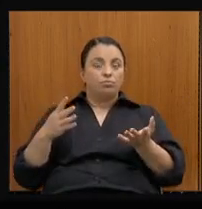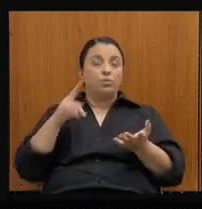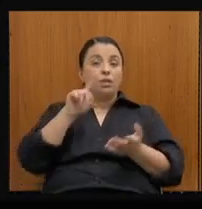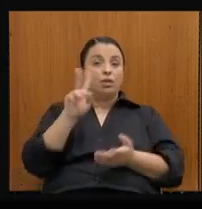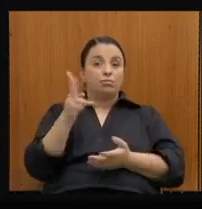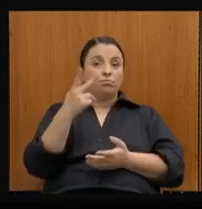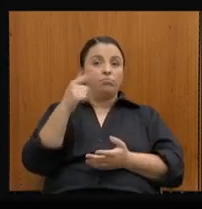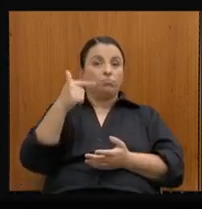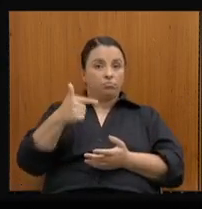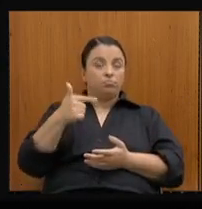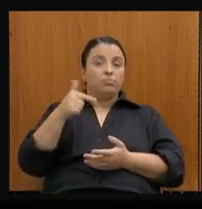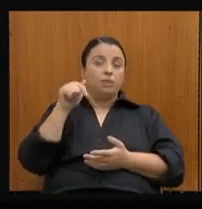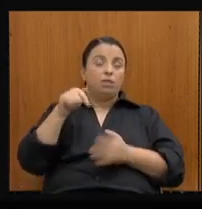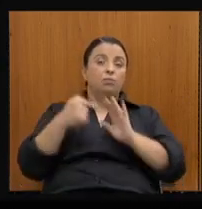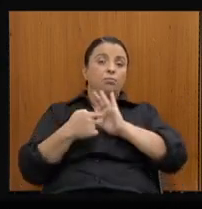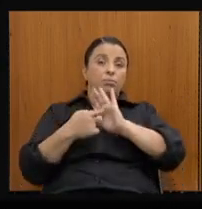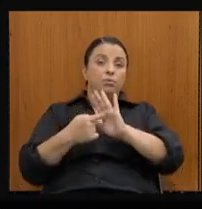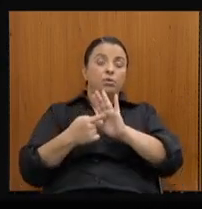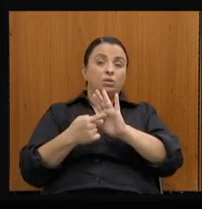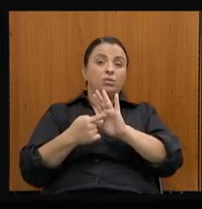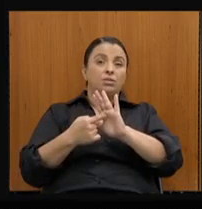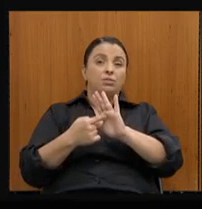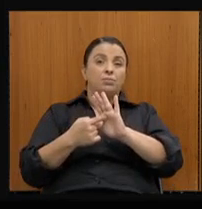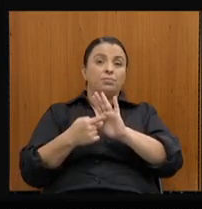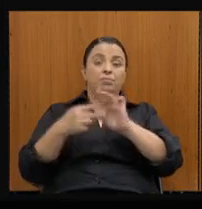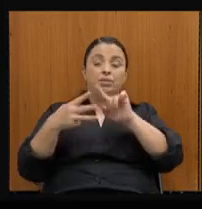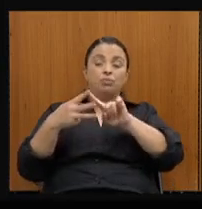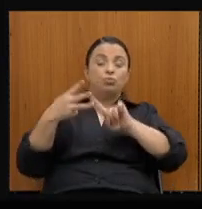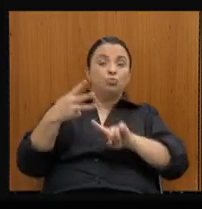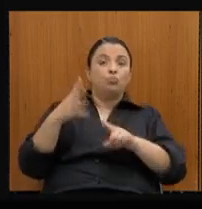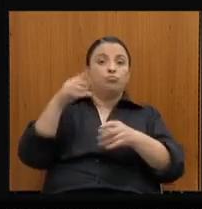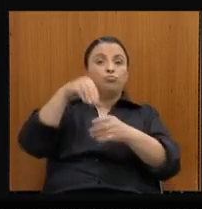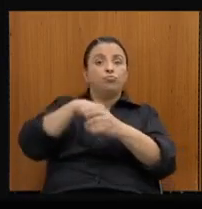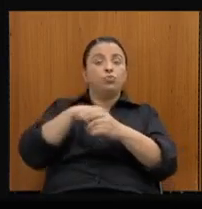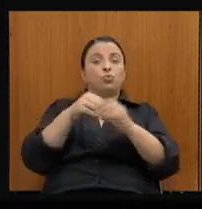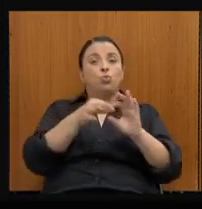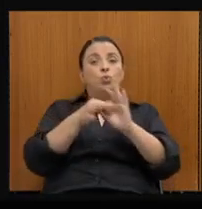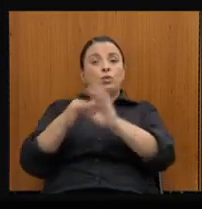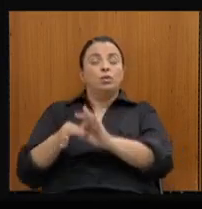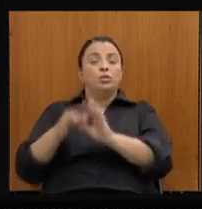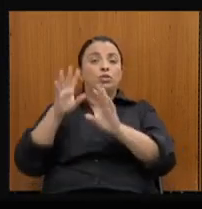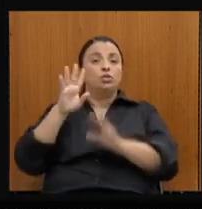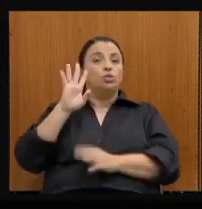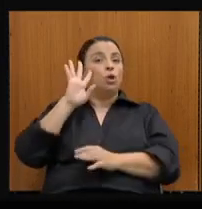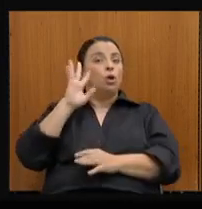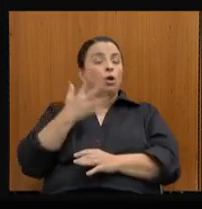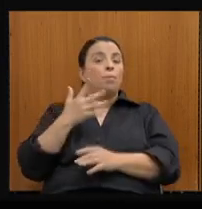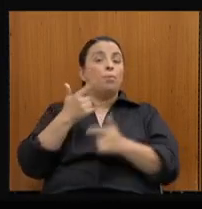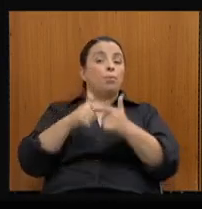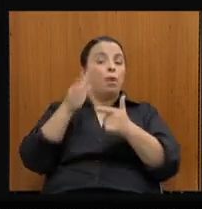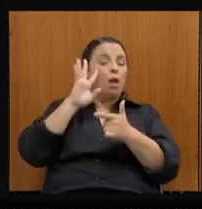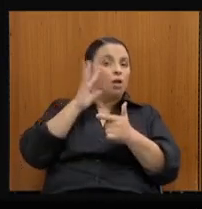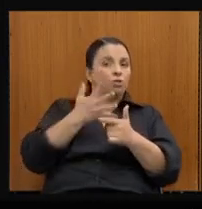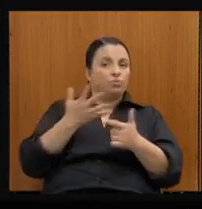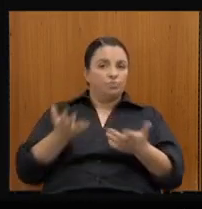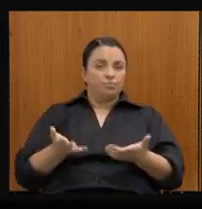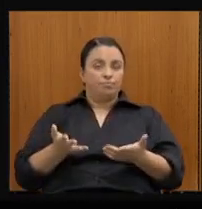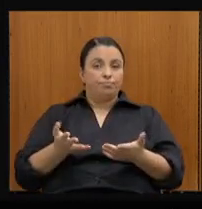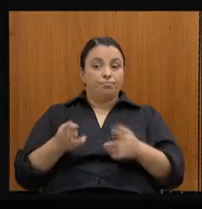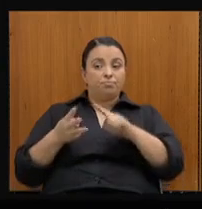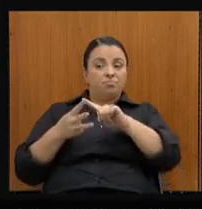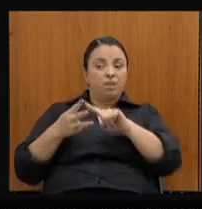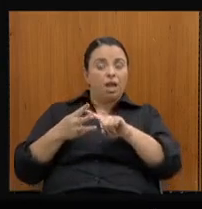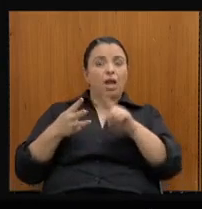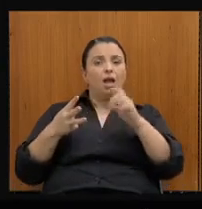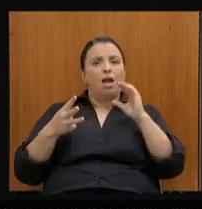que isso tudo está dentro do mesmo contexto de soluções de problemas de geração de calor geração de